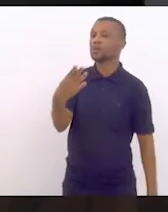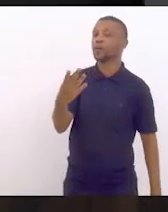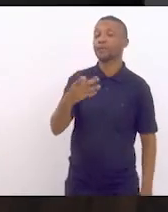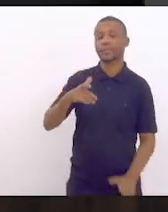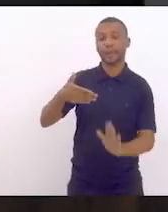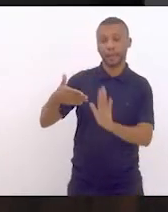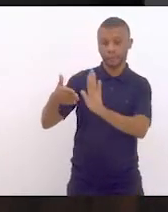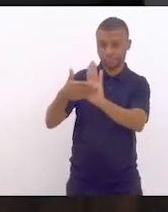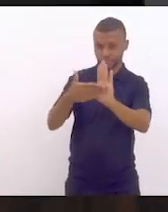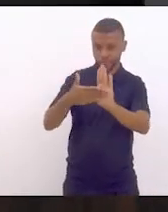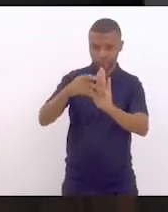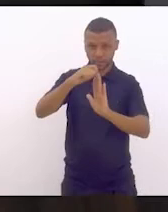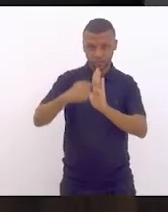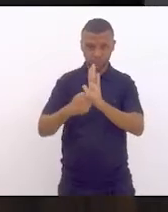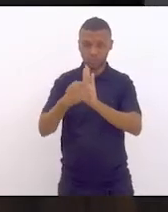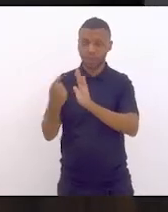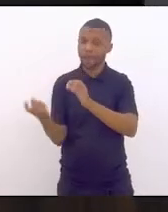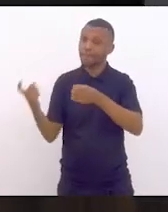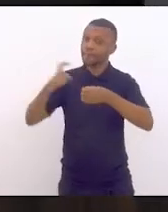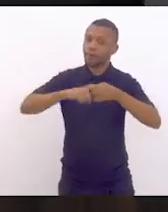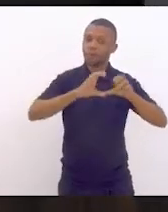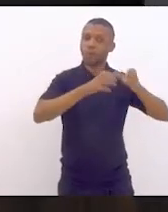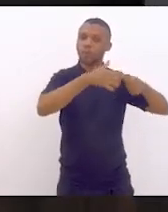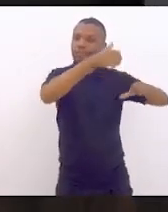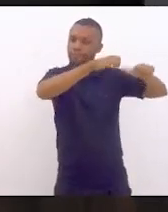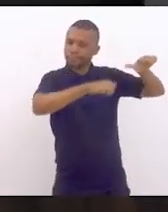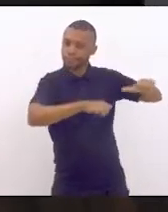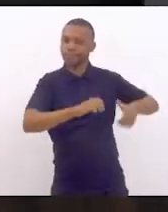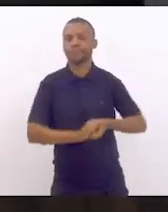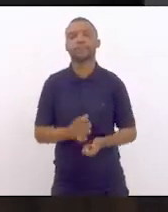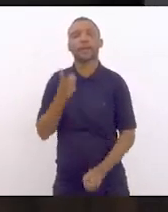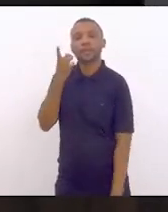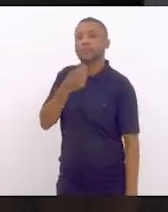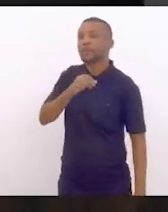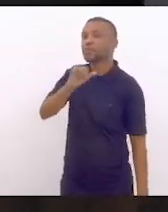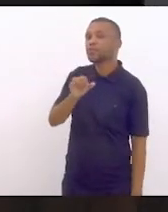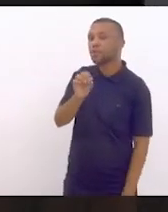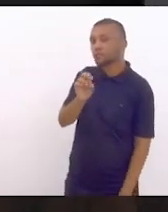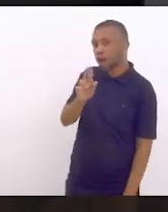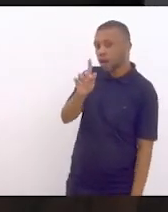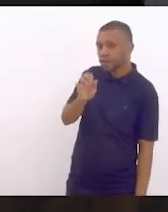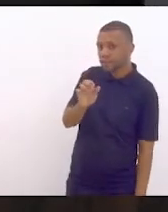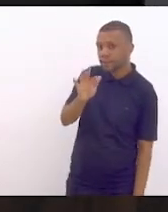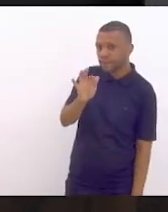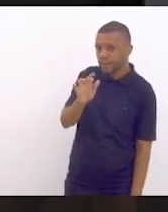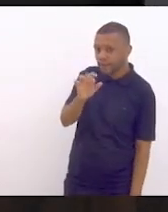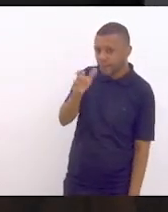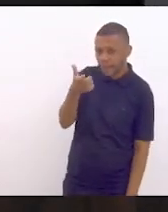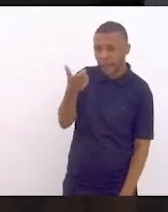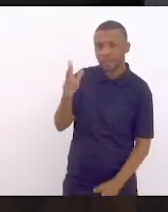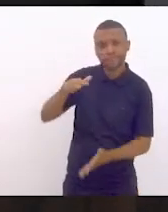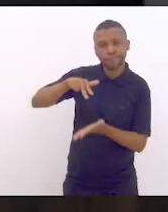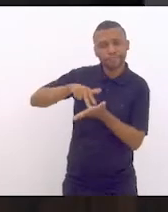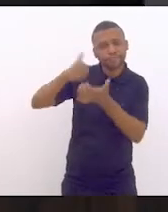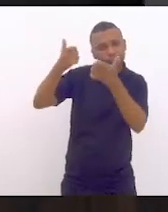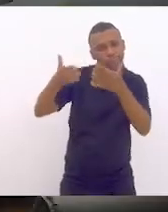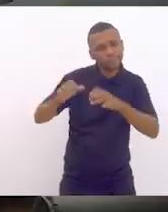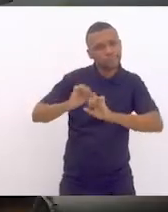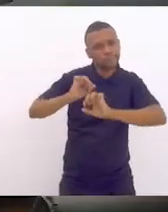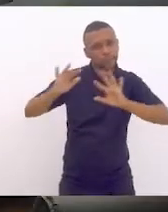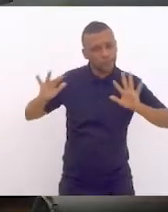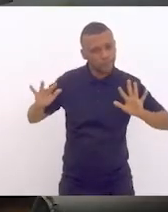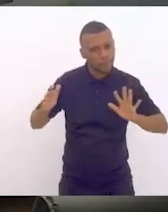emendas e retorna às comissões. O deputado Jorge Felipe, Vossa Excelência quer dar um esclarecimento, quem está acompanhando?